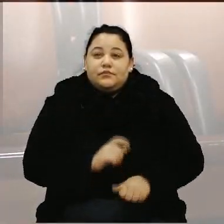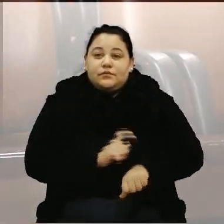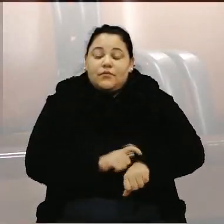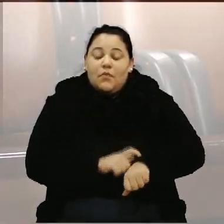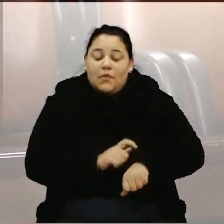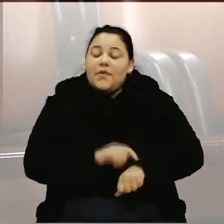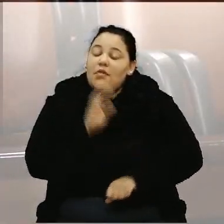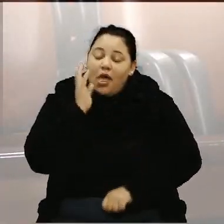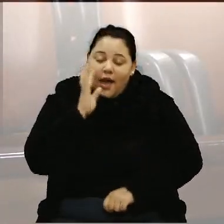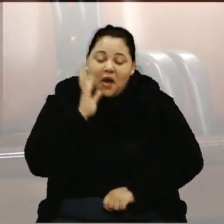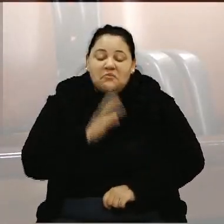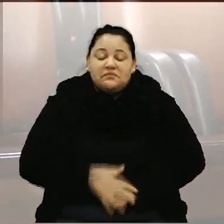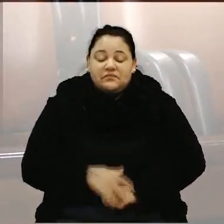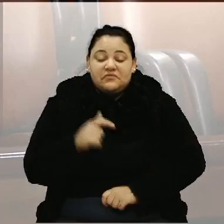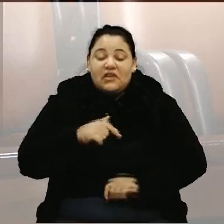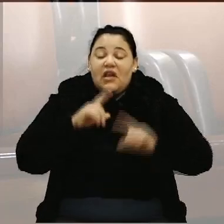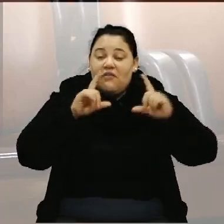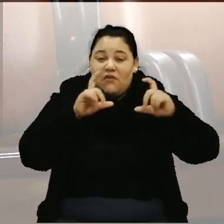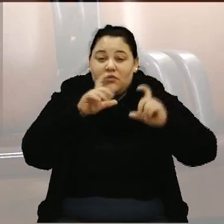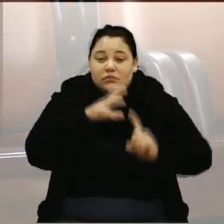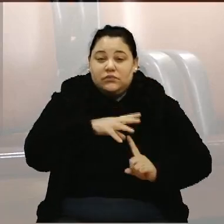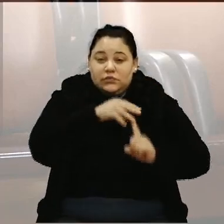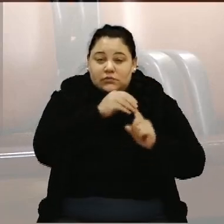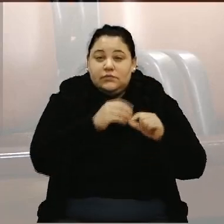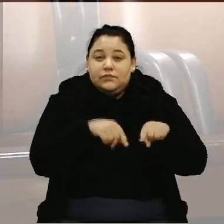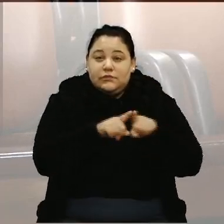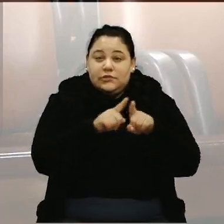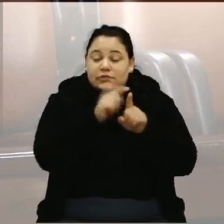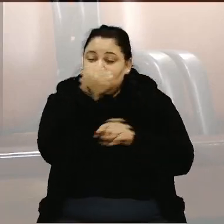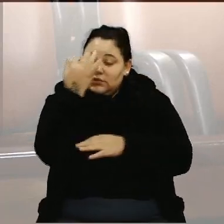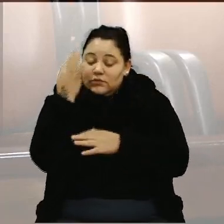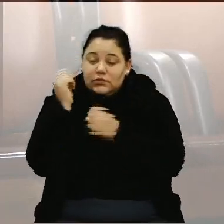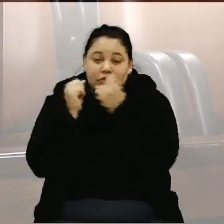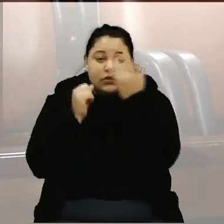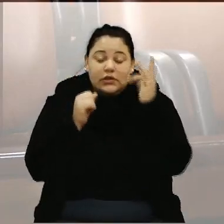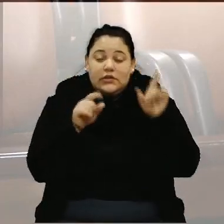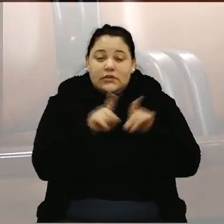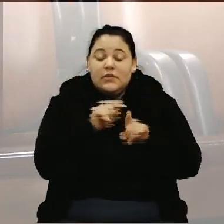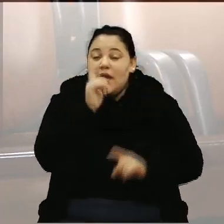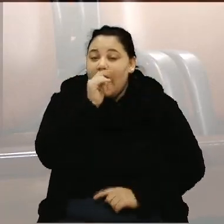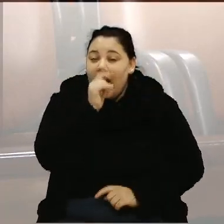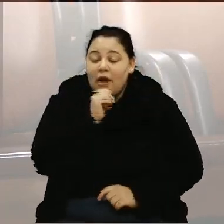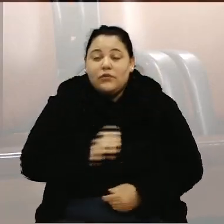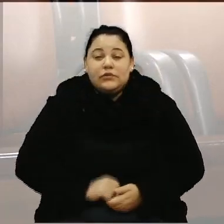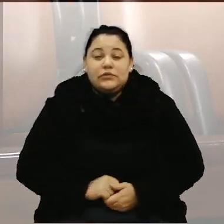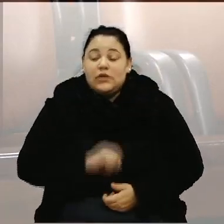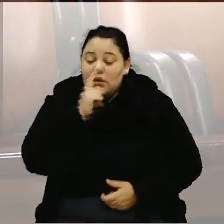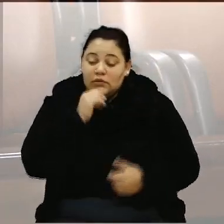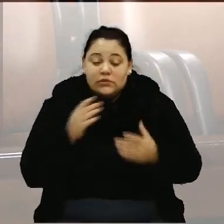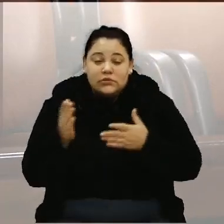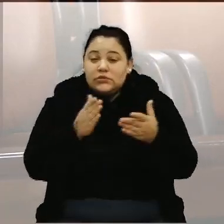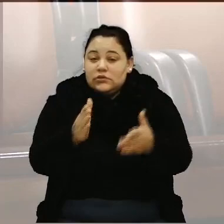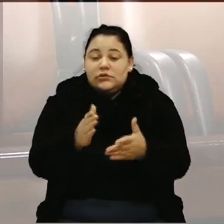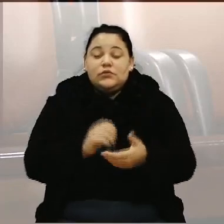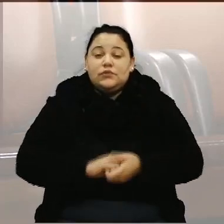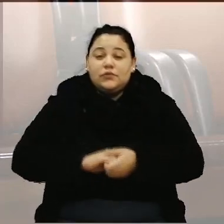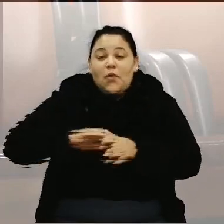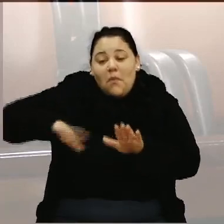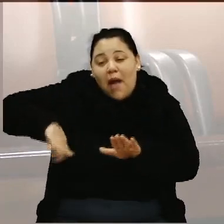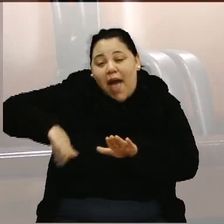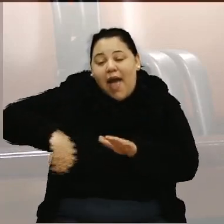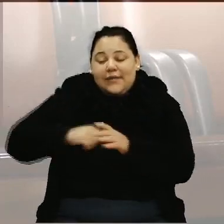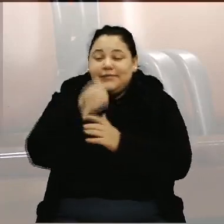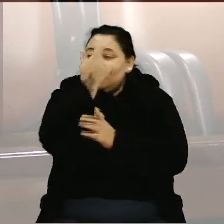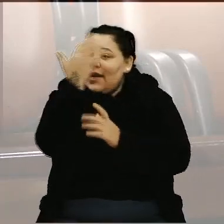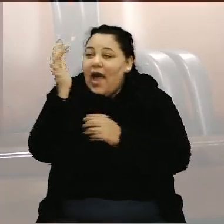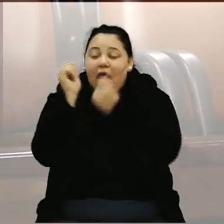as fotografias dele, principalmente da natureza, água, rio, mar, árvores,